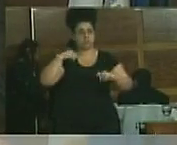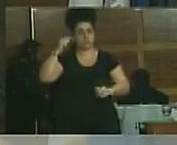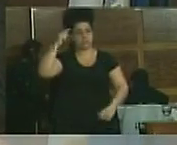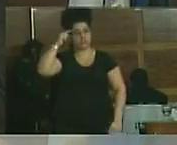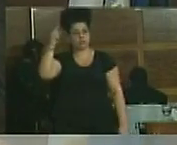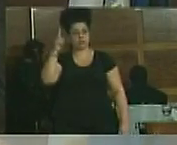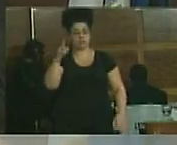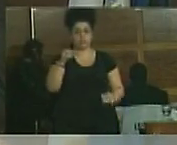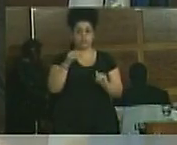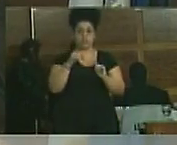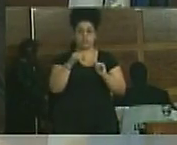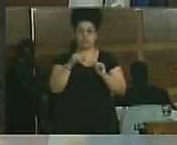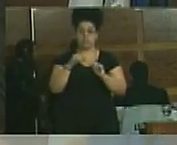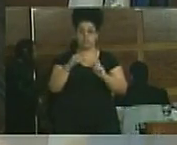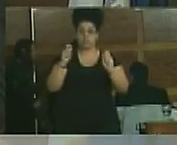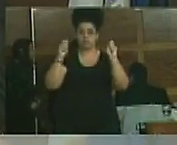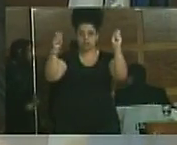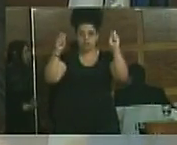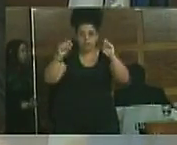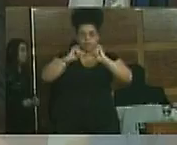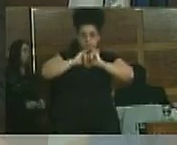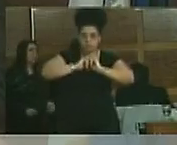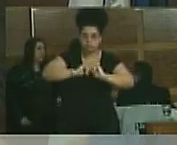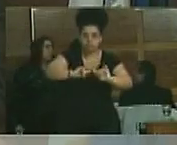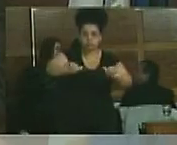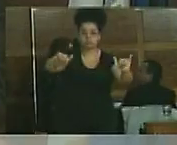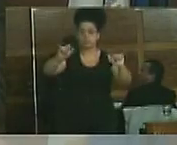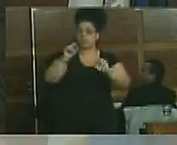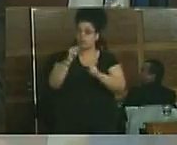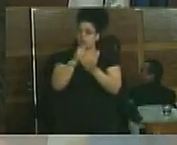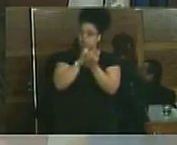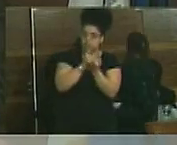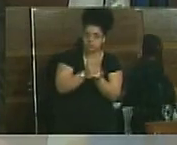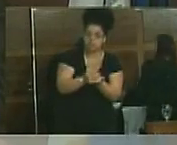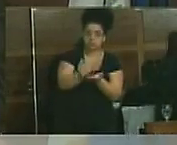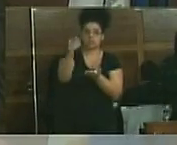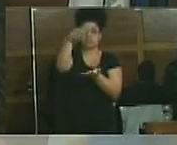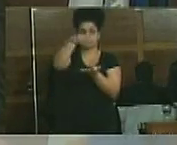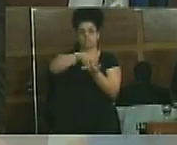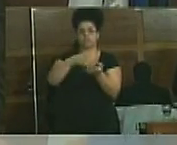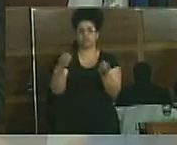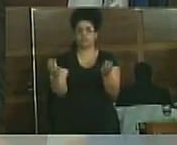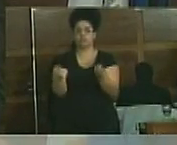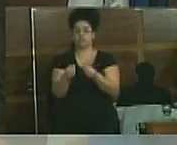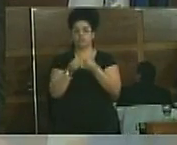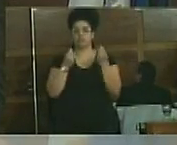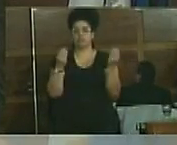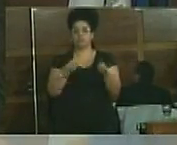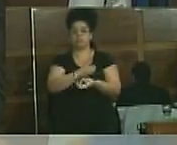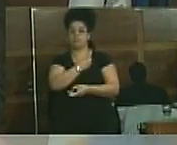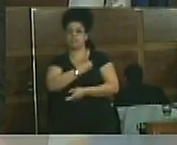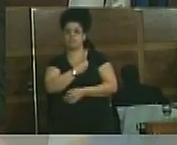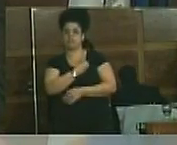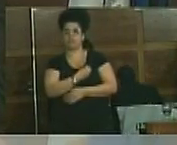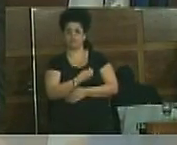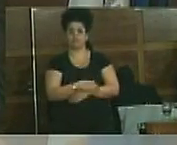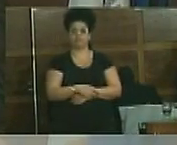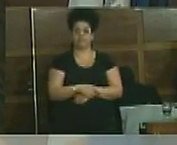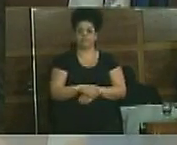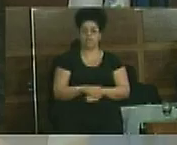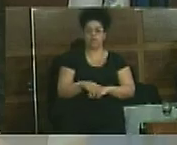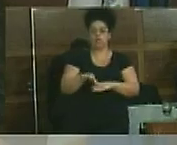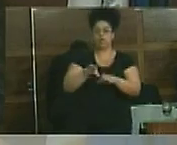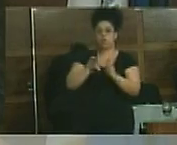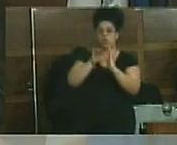essa campanha é uma iniciativa do Centro de Valorização da Vida, do